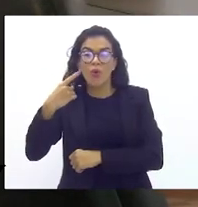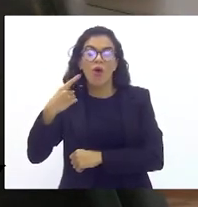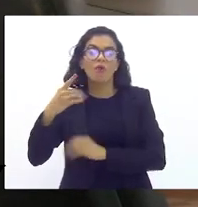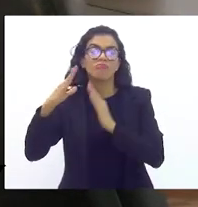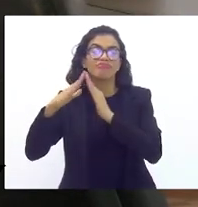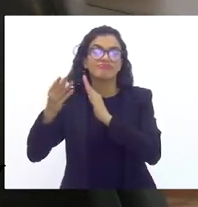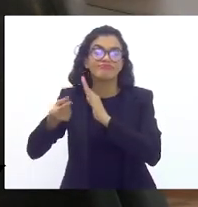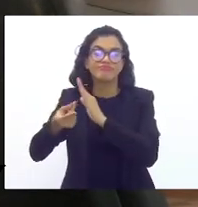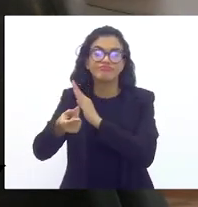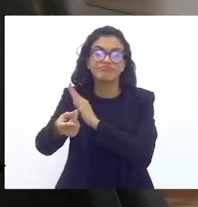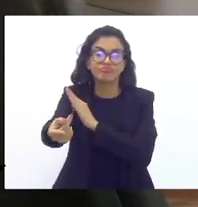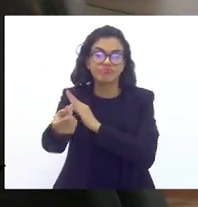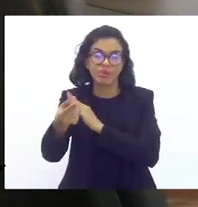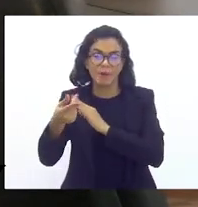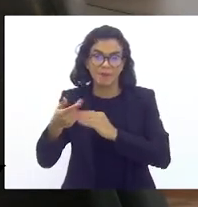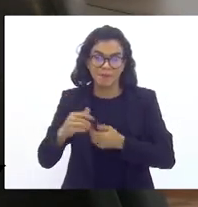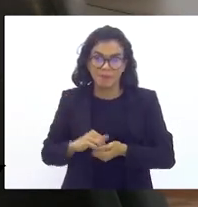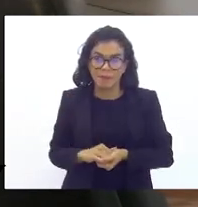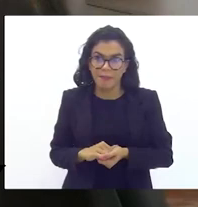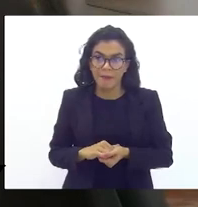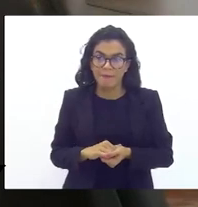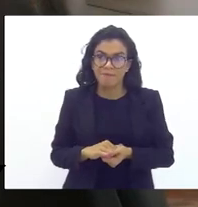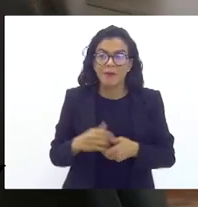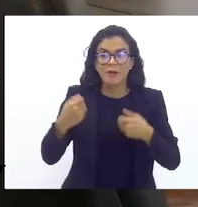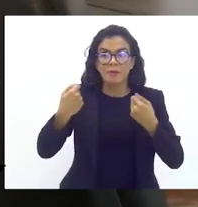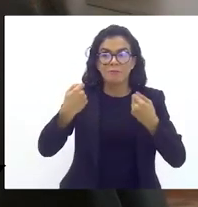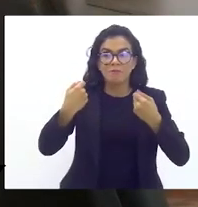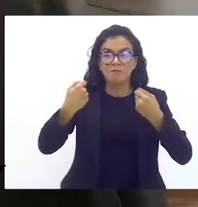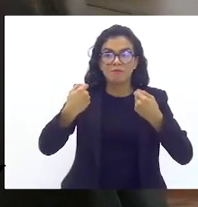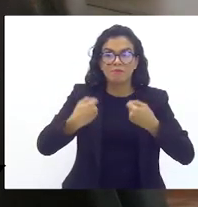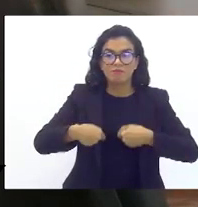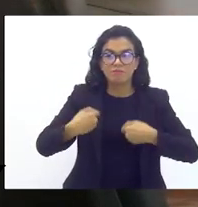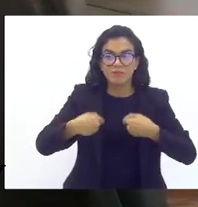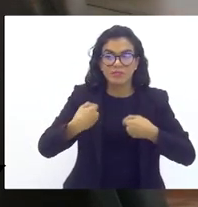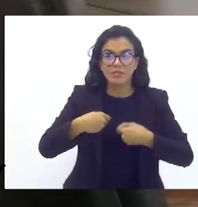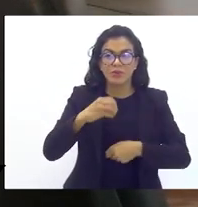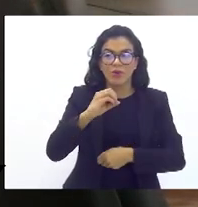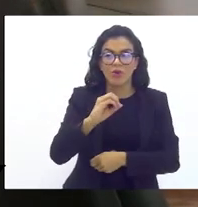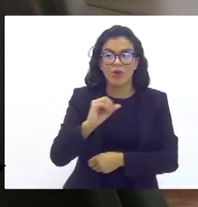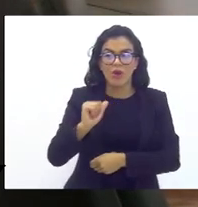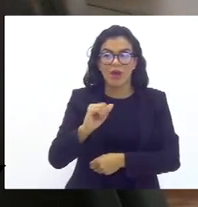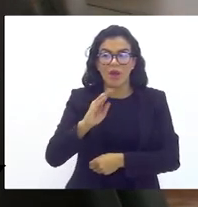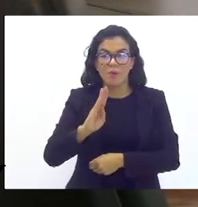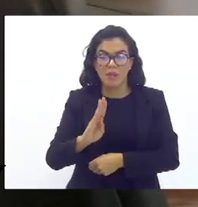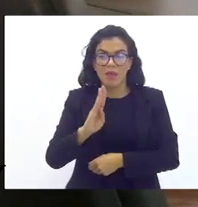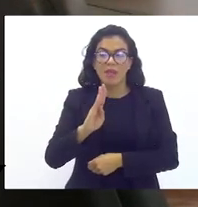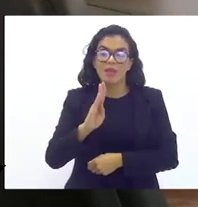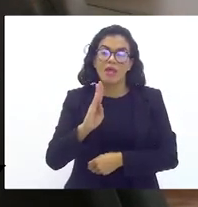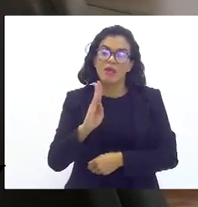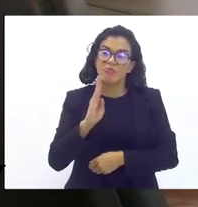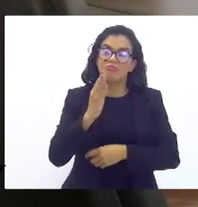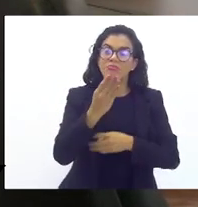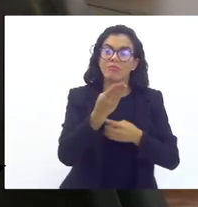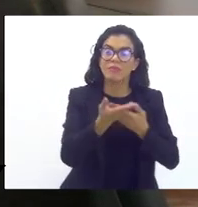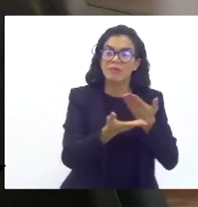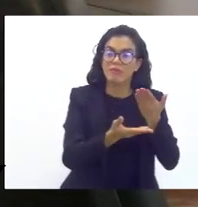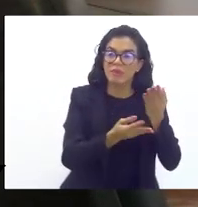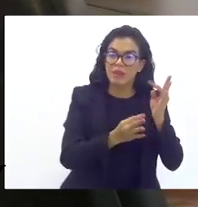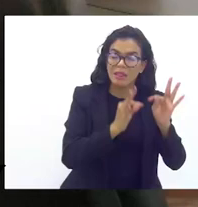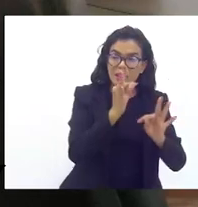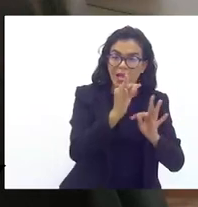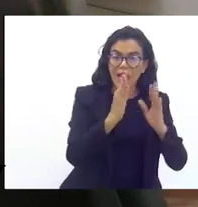vida precisamos uma que a OAB intervendas terapêuticos religiosas